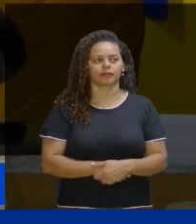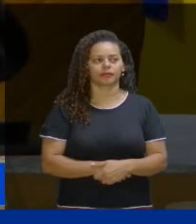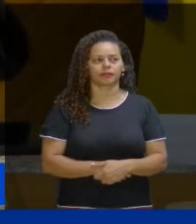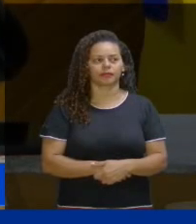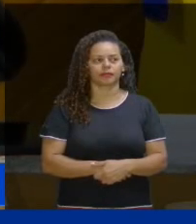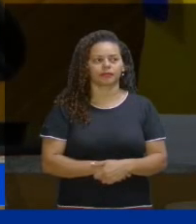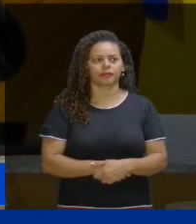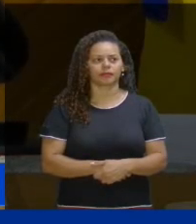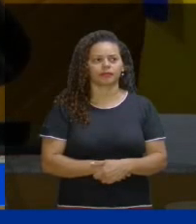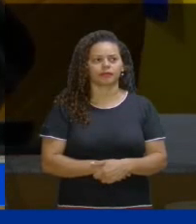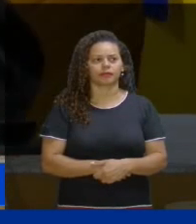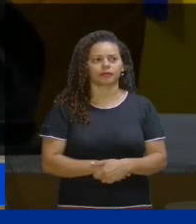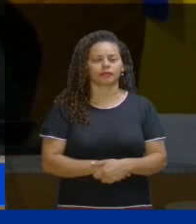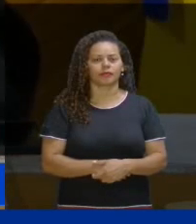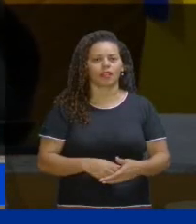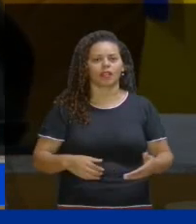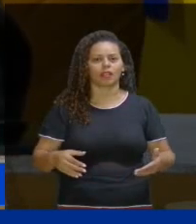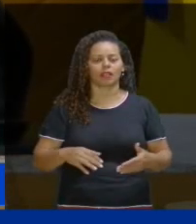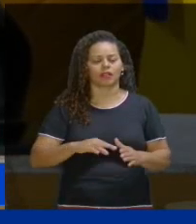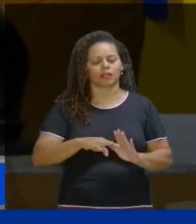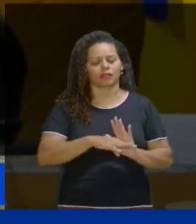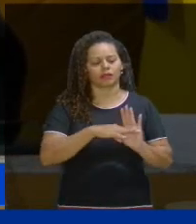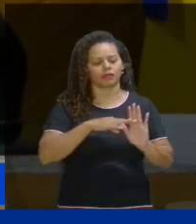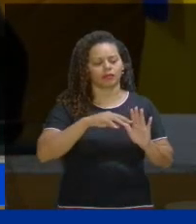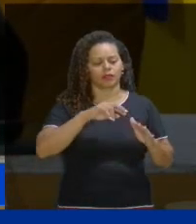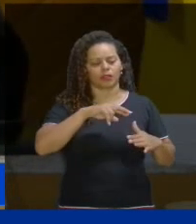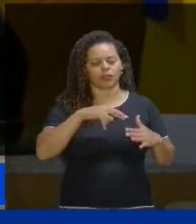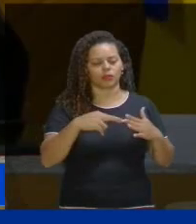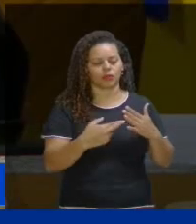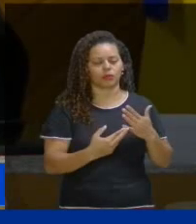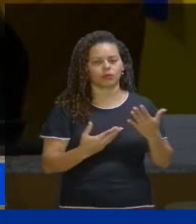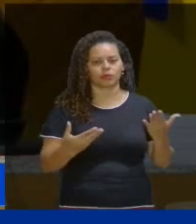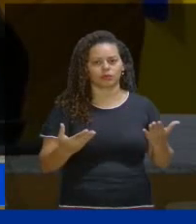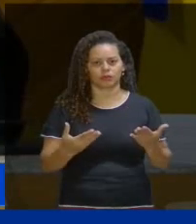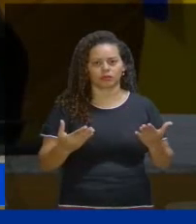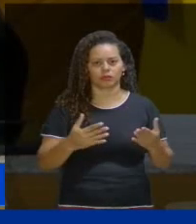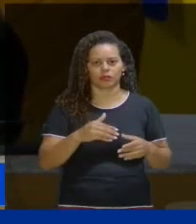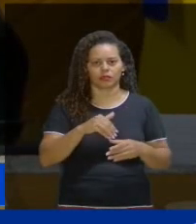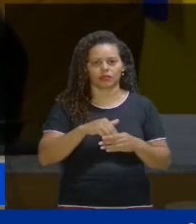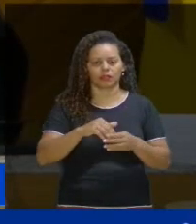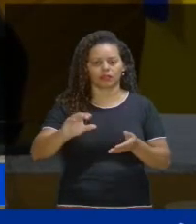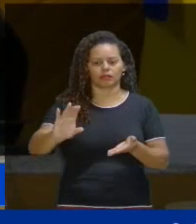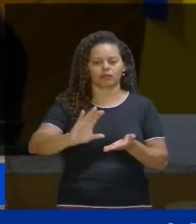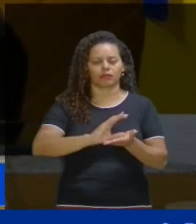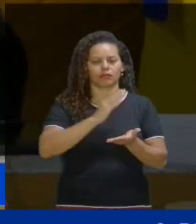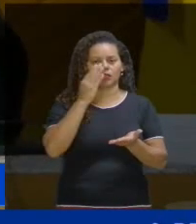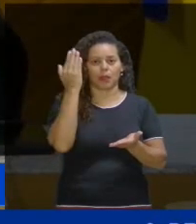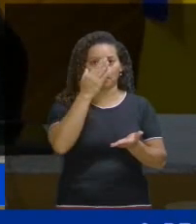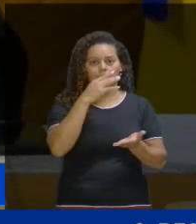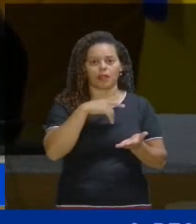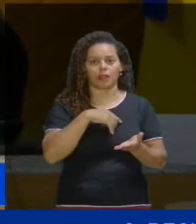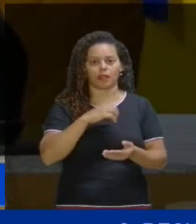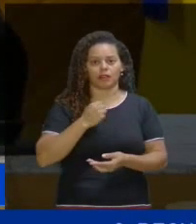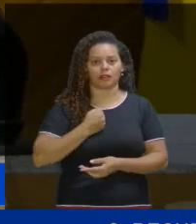Depois da pauta, chama a julgamento o recurso eleitoral na prestação de contas eleitorais